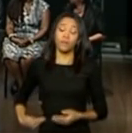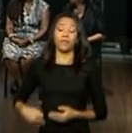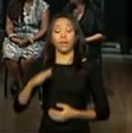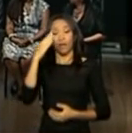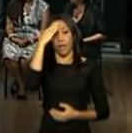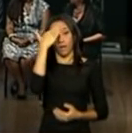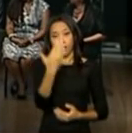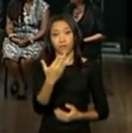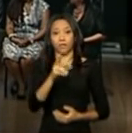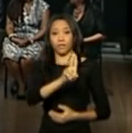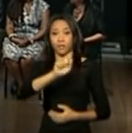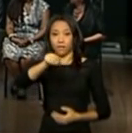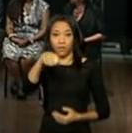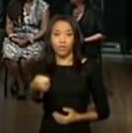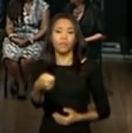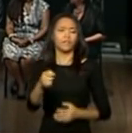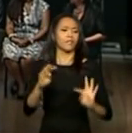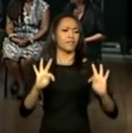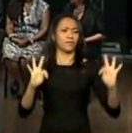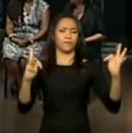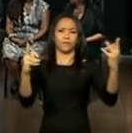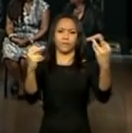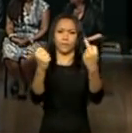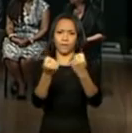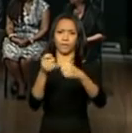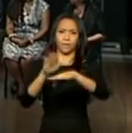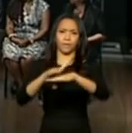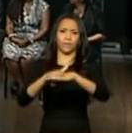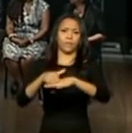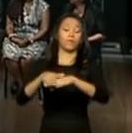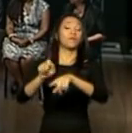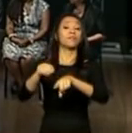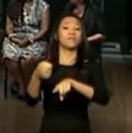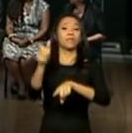todos, na figura do ministro